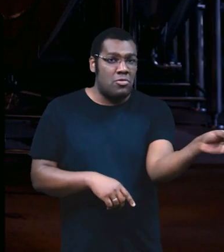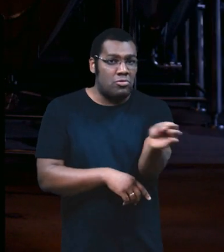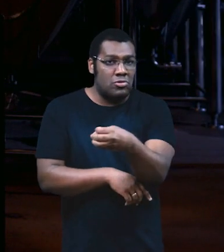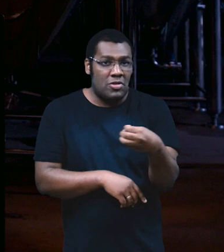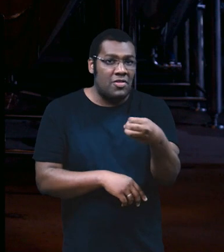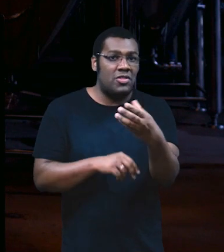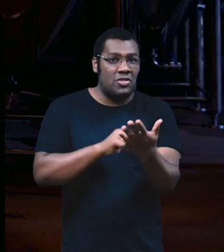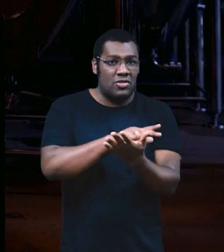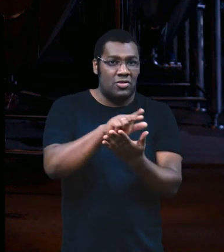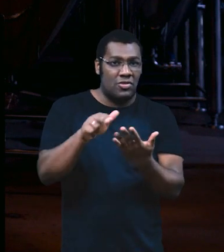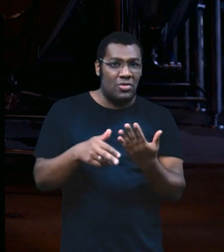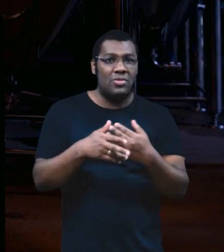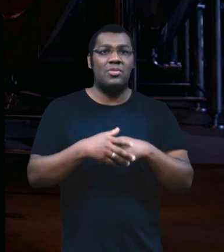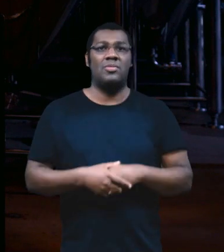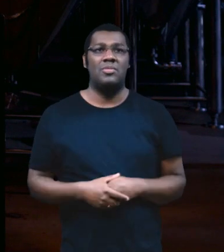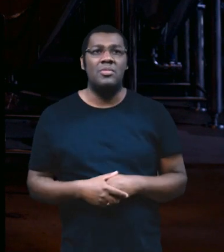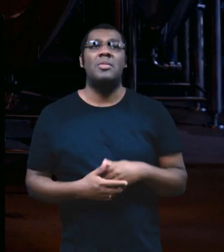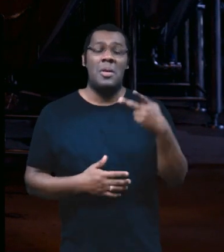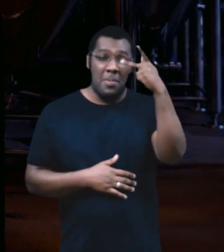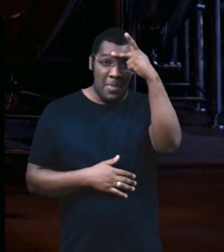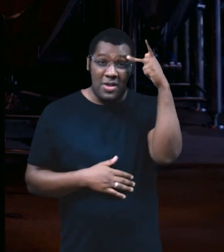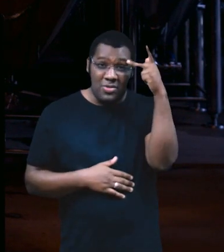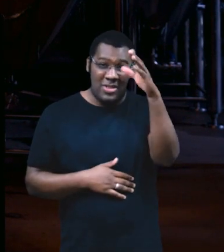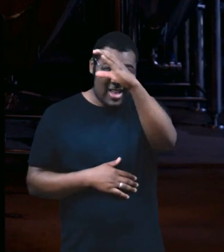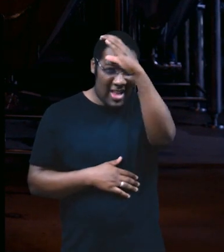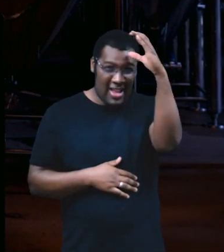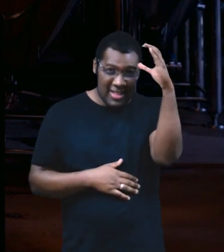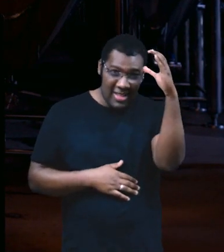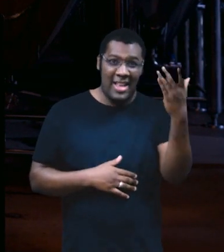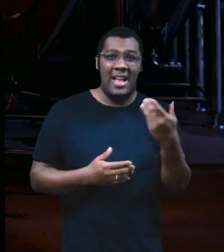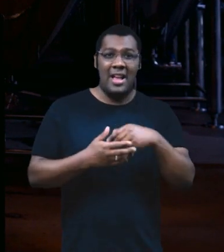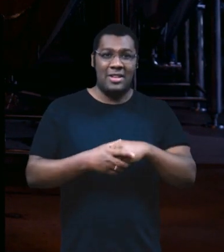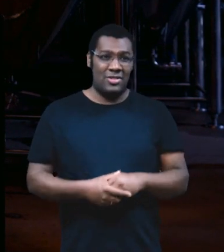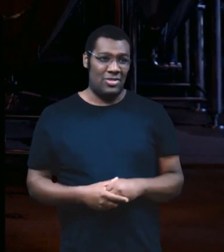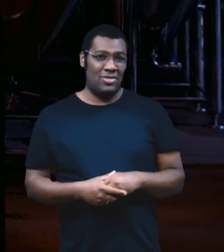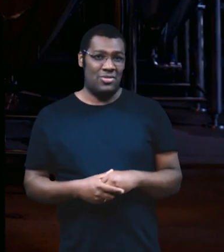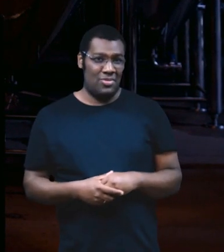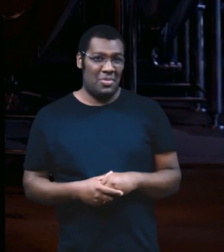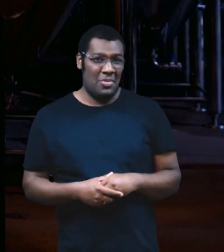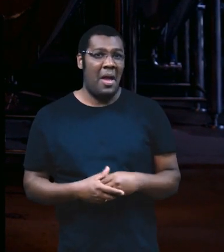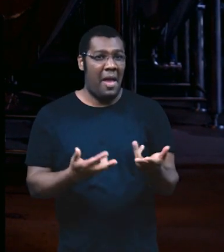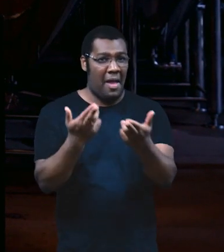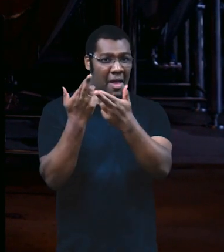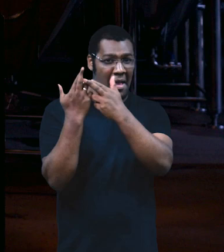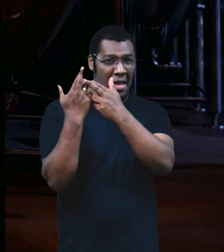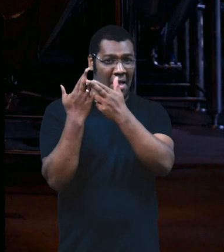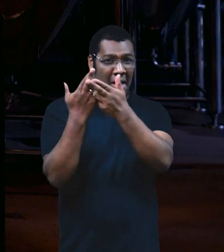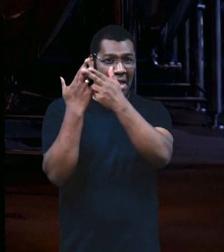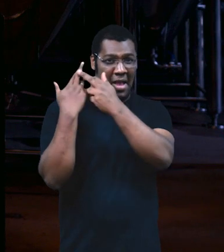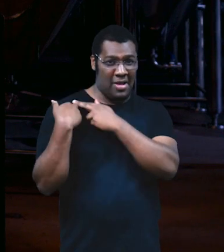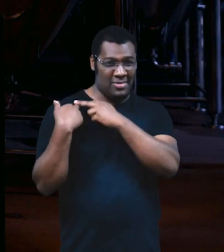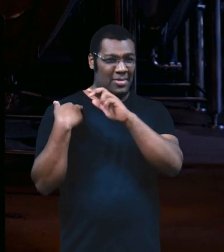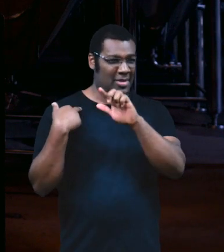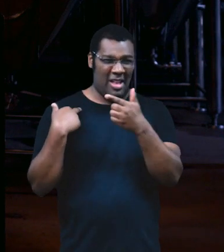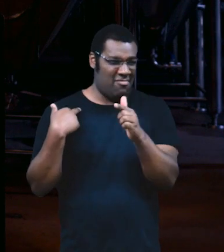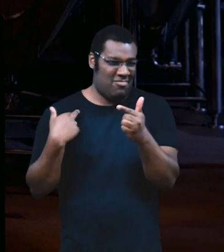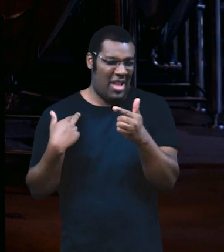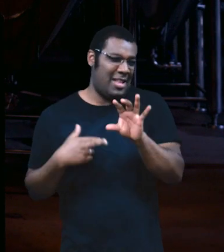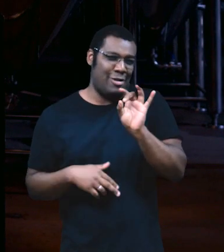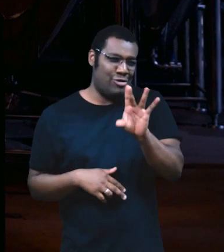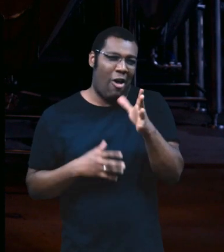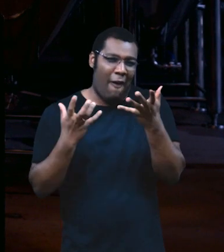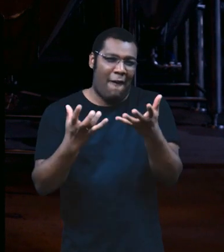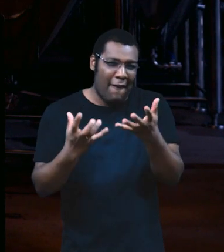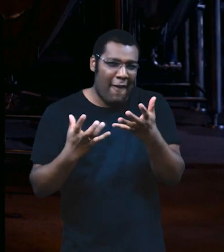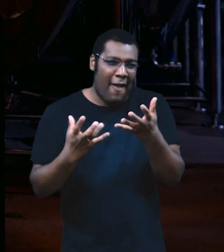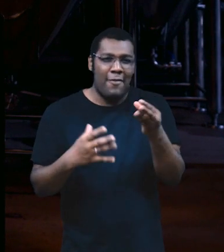tanto por parte desse consumidor mais casual, com menos responsabilidade, né? Que está querendo apenas curtir a cerveja, quanto